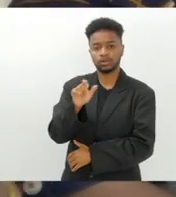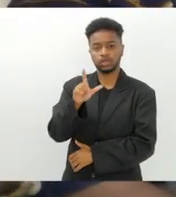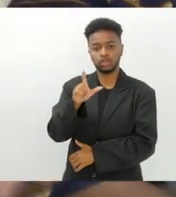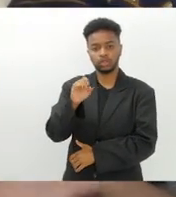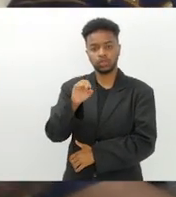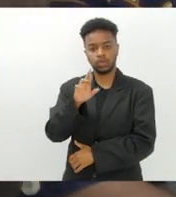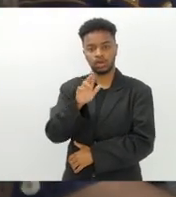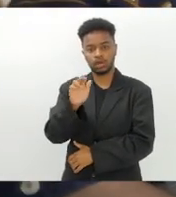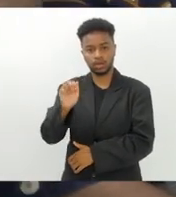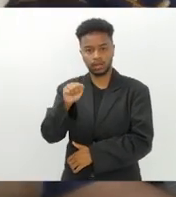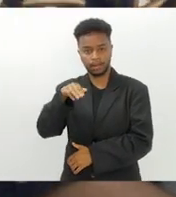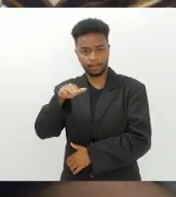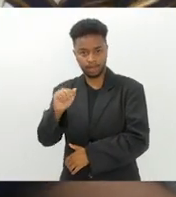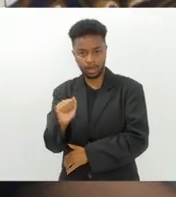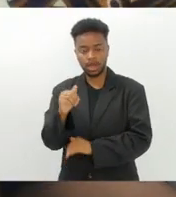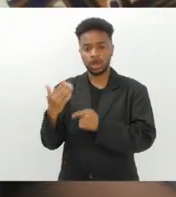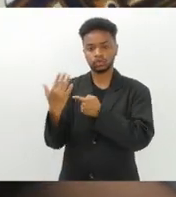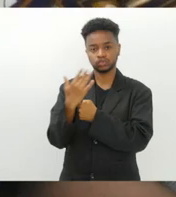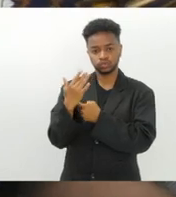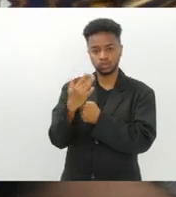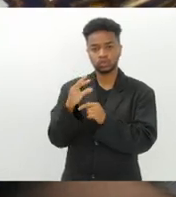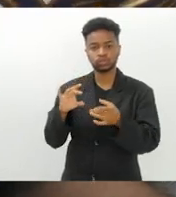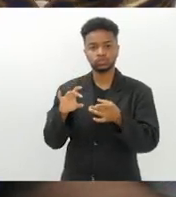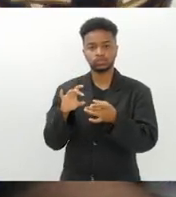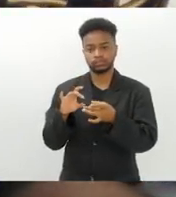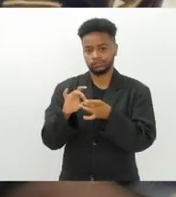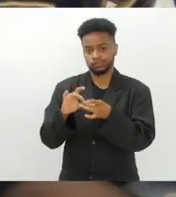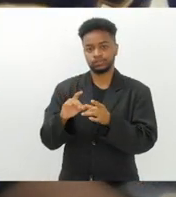sempre, né, uma grande parceira, por meio do mandato.